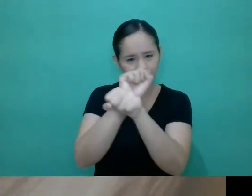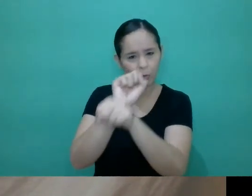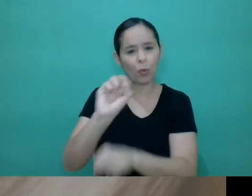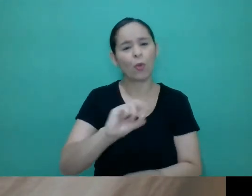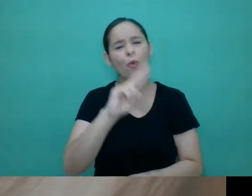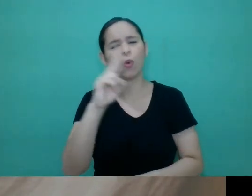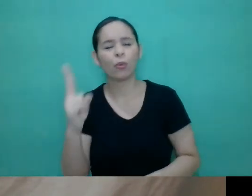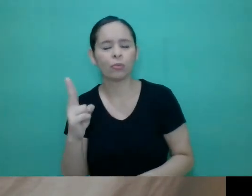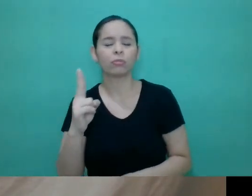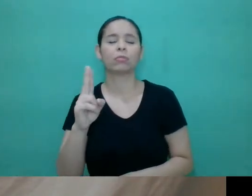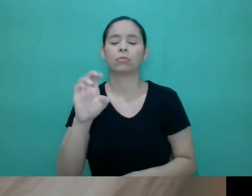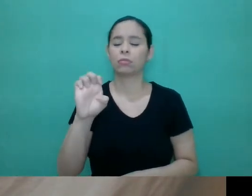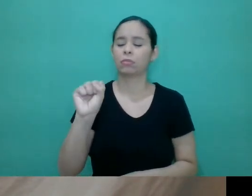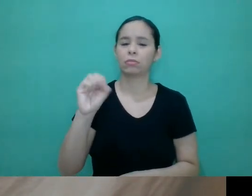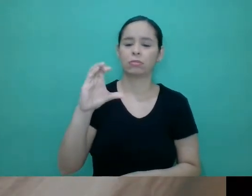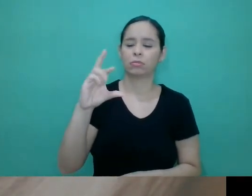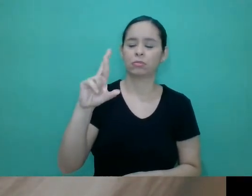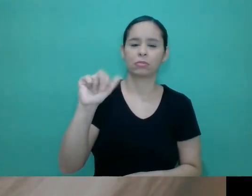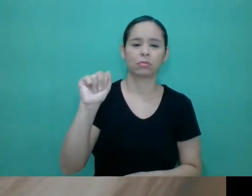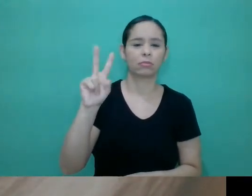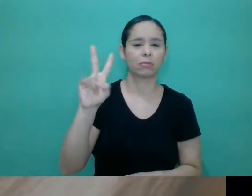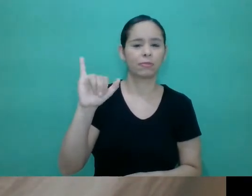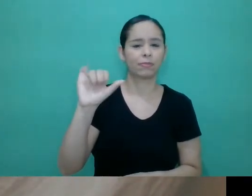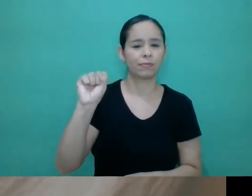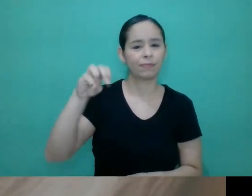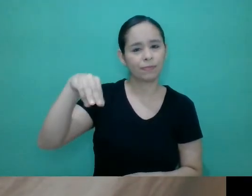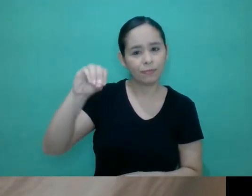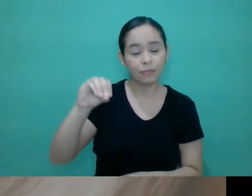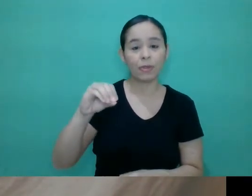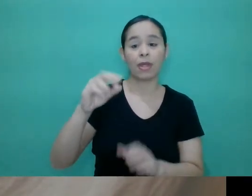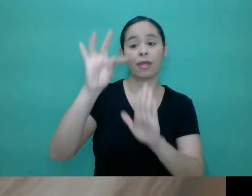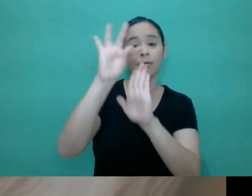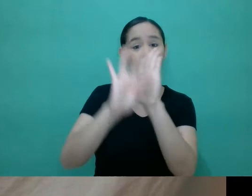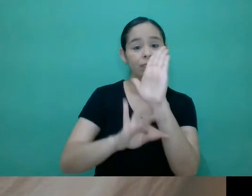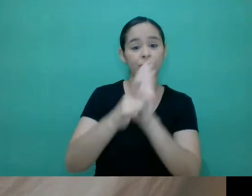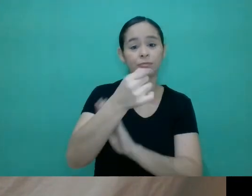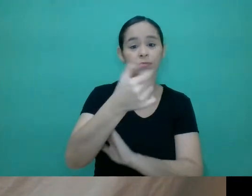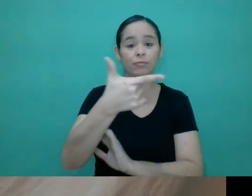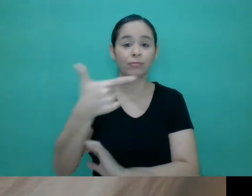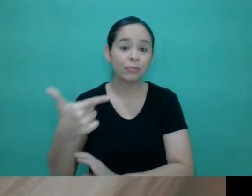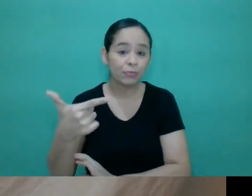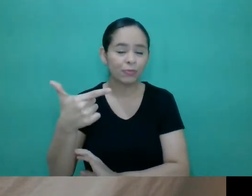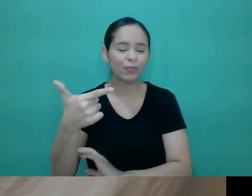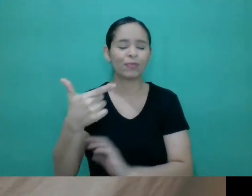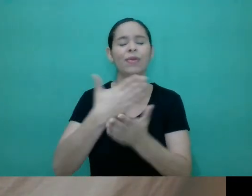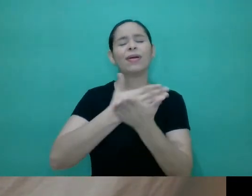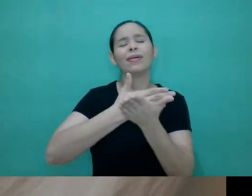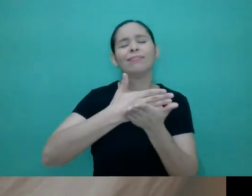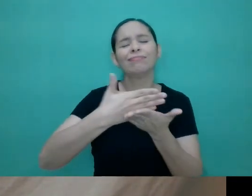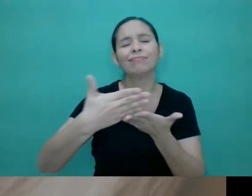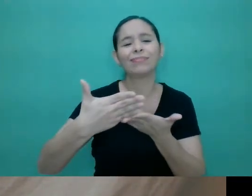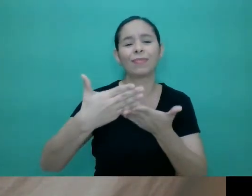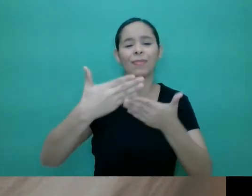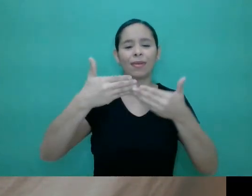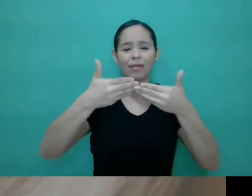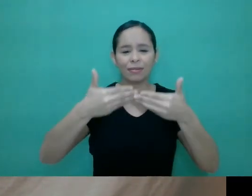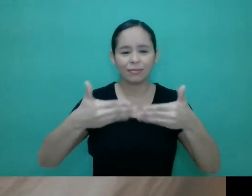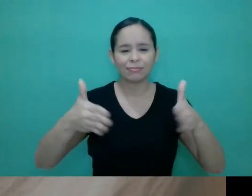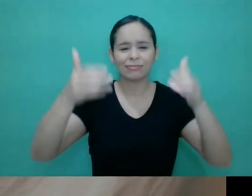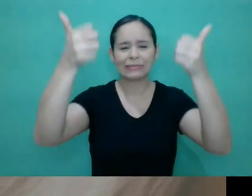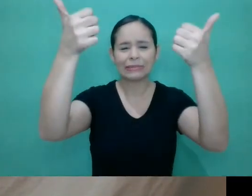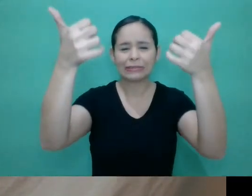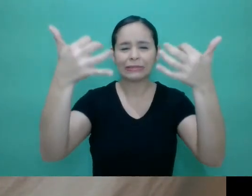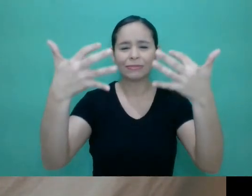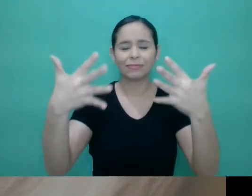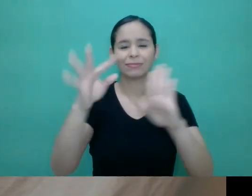Escravismo Contado à Minha Filha, que é um texto de 2002, em que ela começa, né, a abertura, a introdução